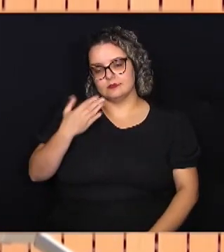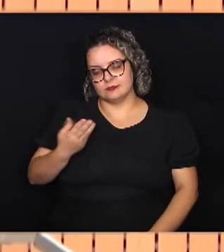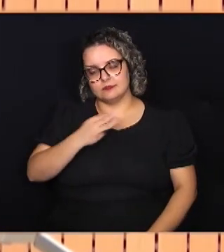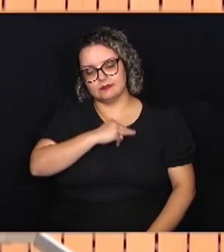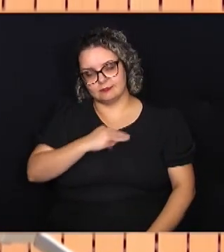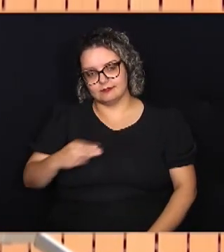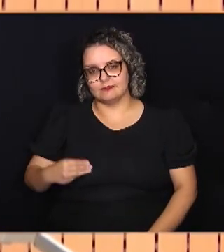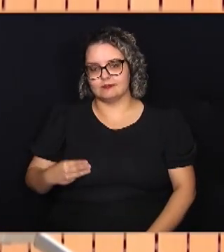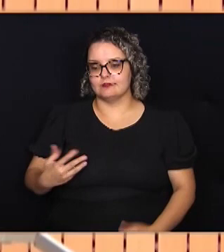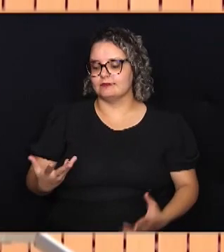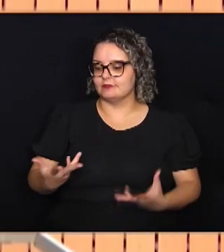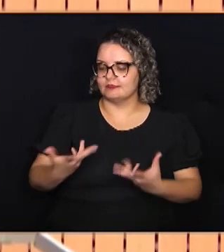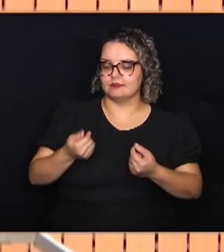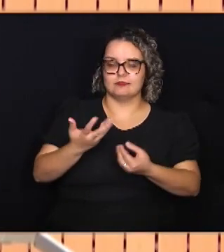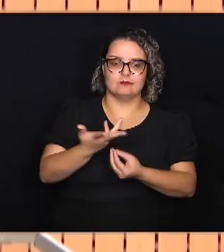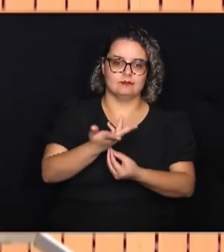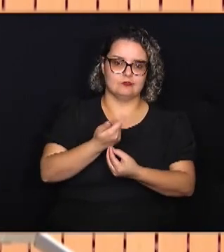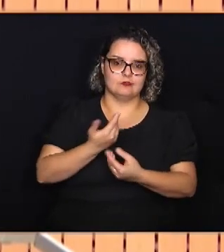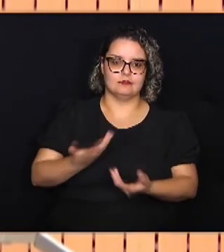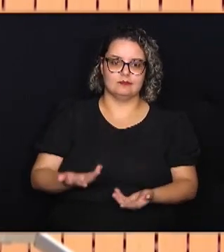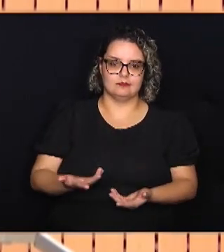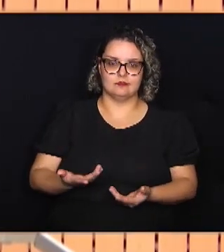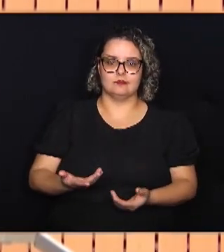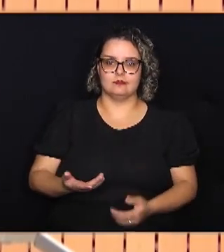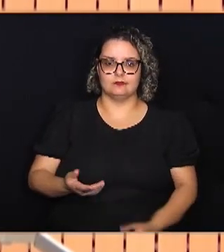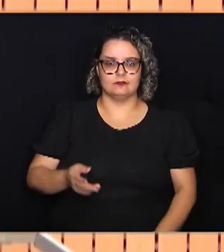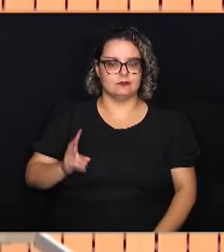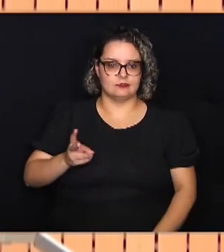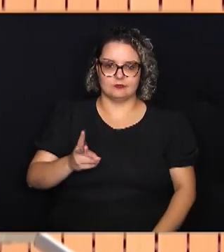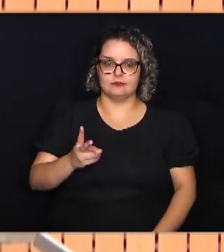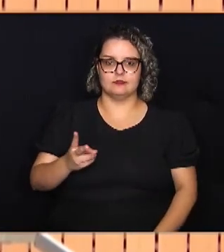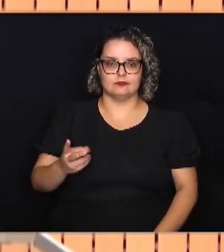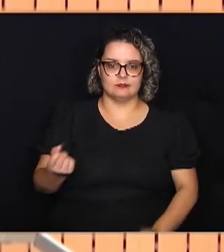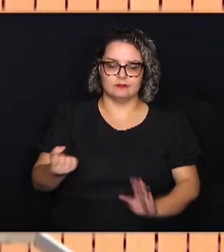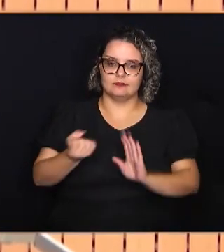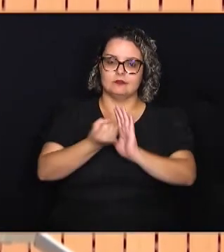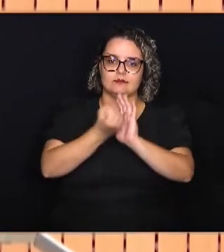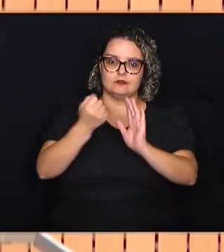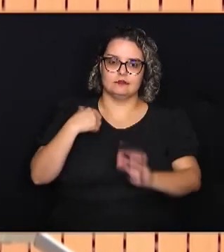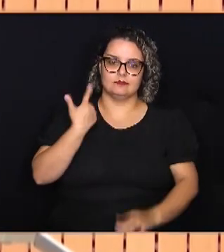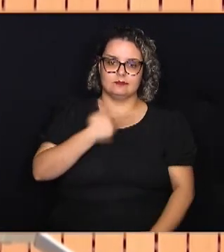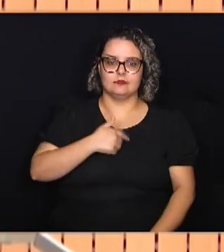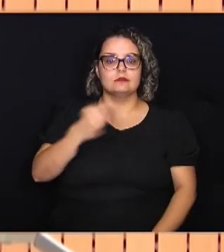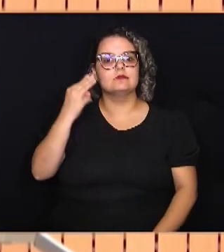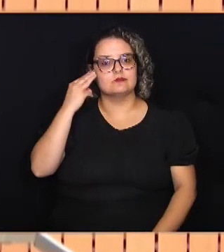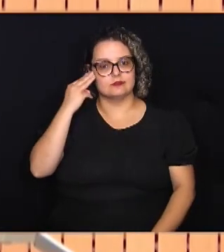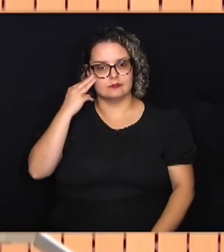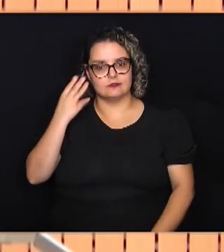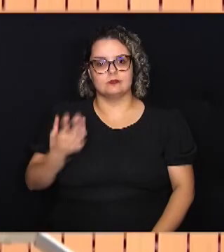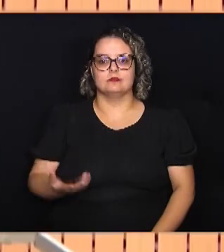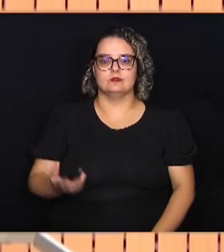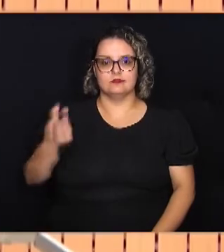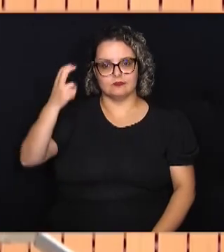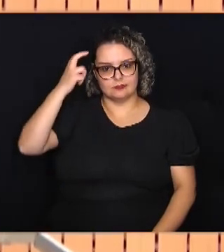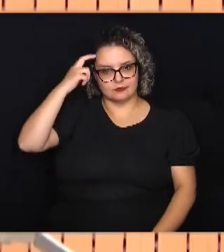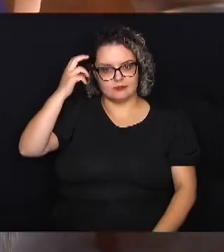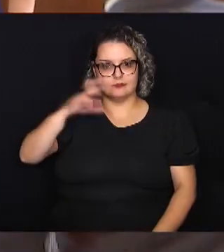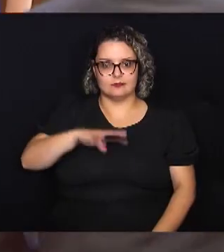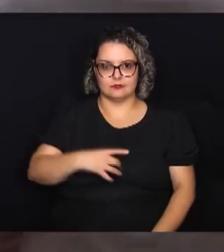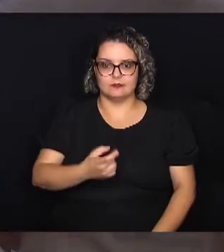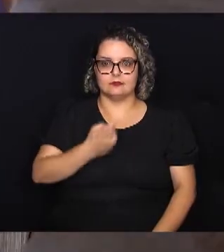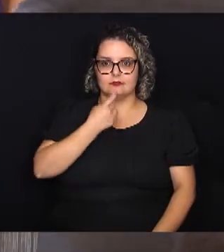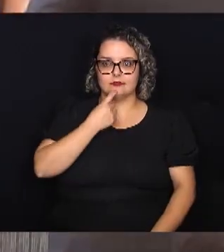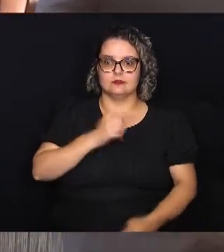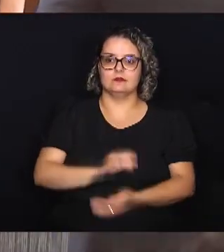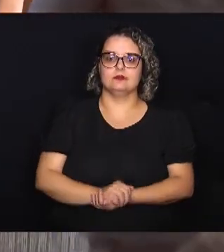grande artista e que ela fique perpetuada na nossa memória cultural da cidade de Campinas.